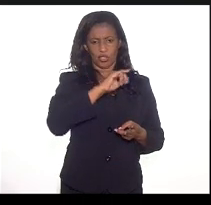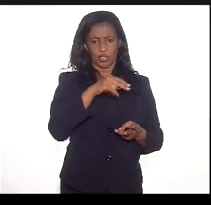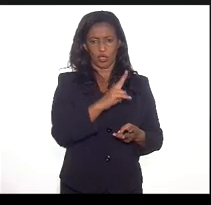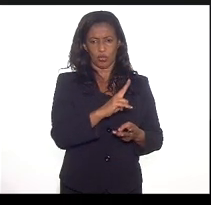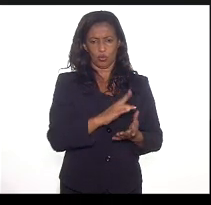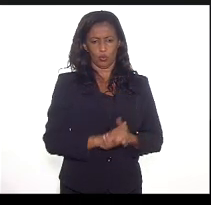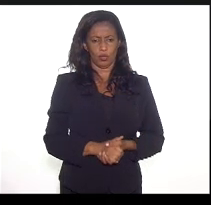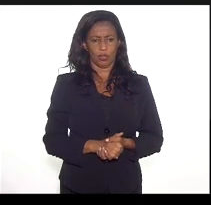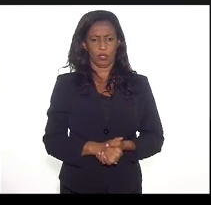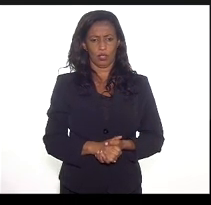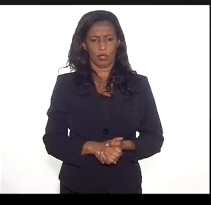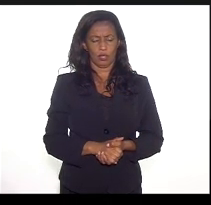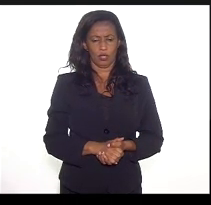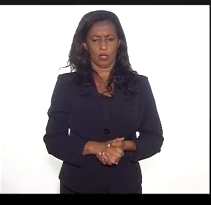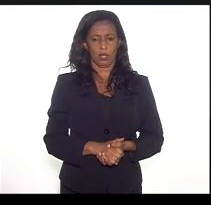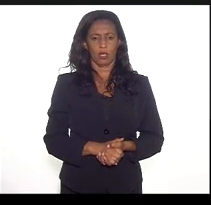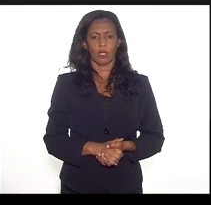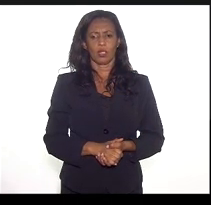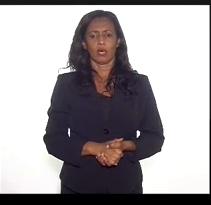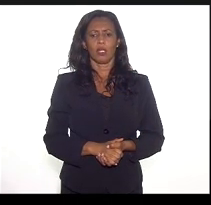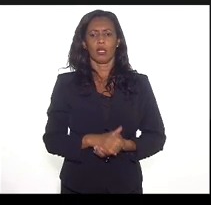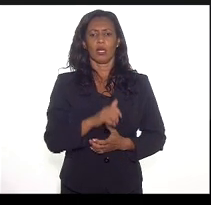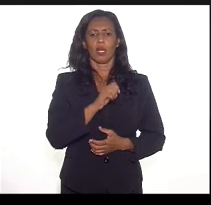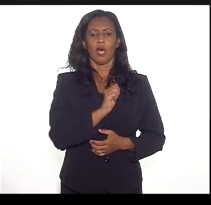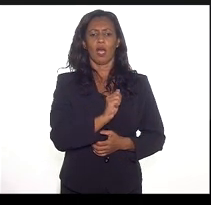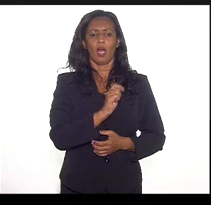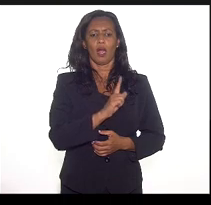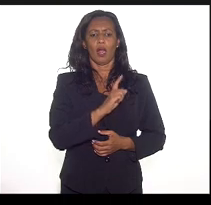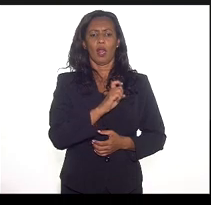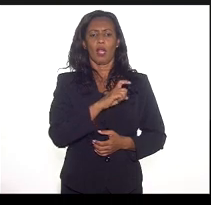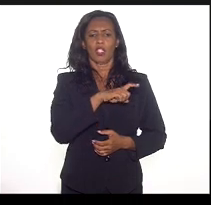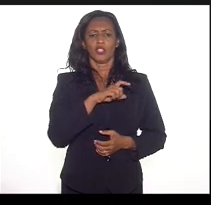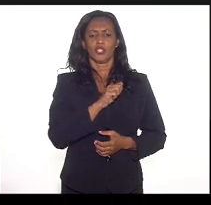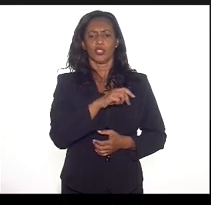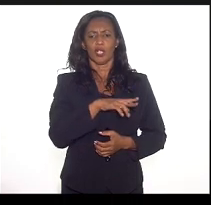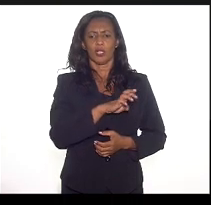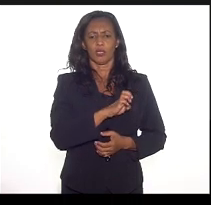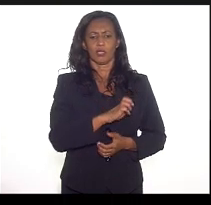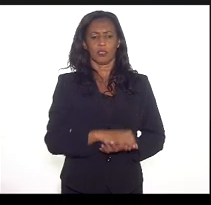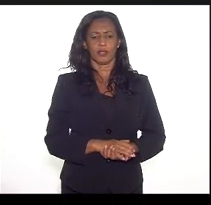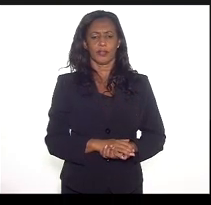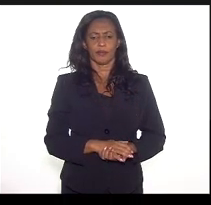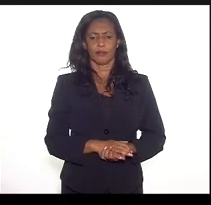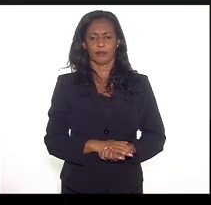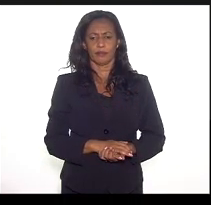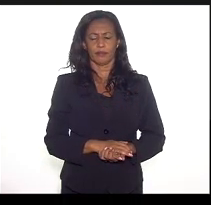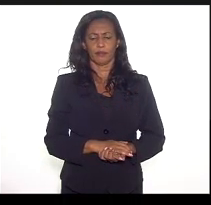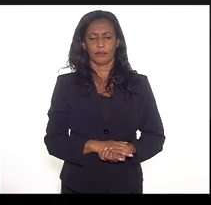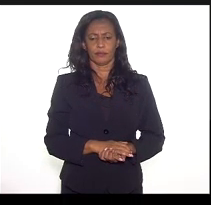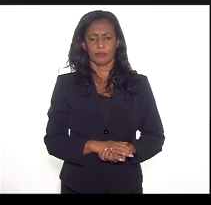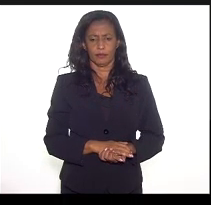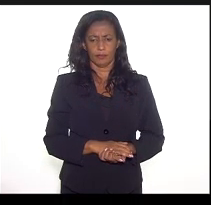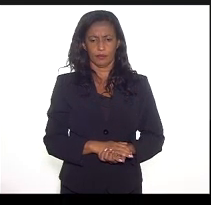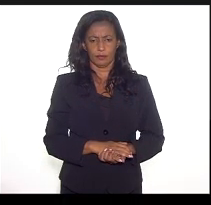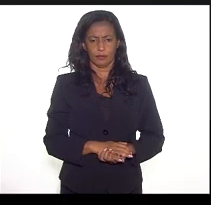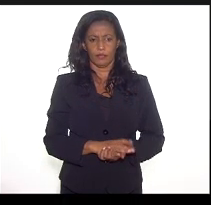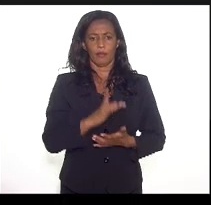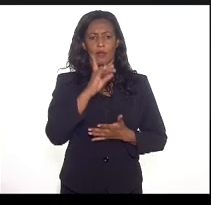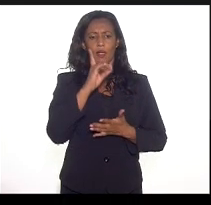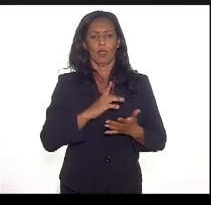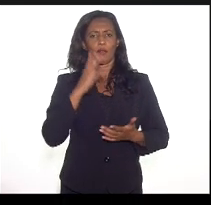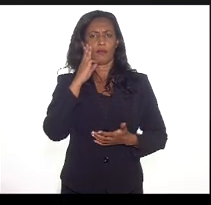ordem, quem? Alexandre Knobloch. Declaração de voto. Pois não. Valdez, declaração de